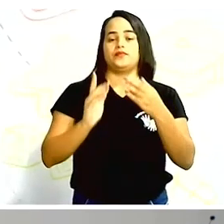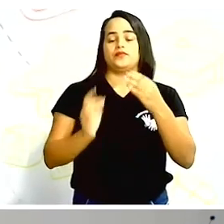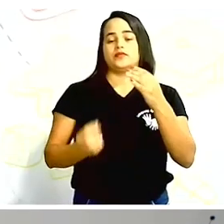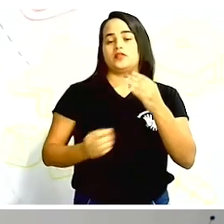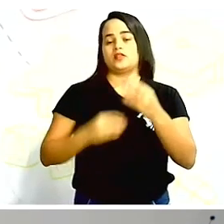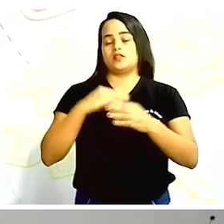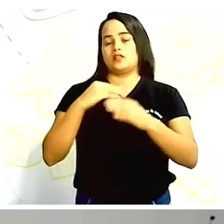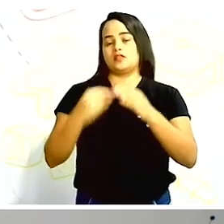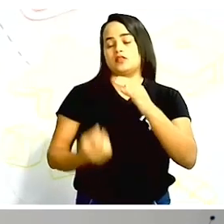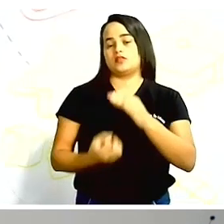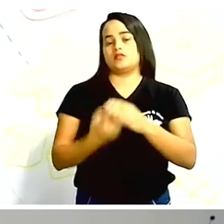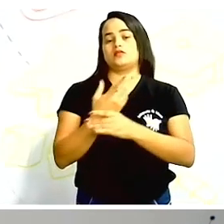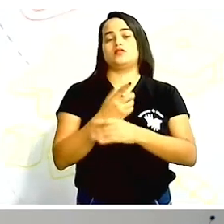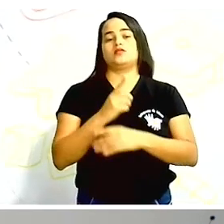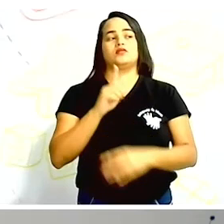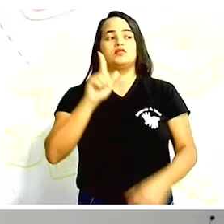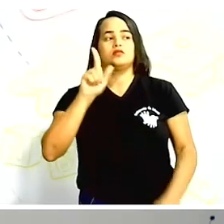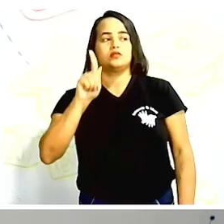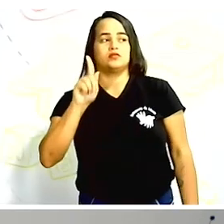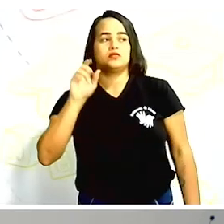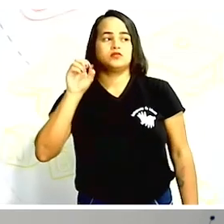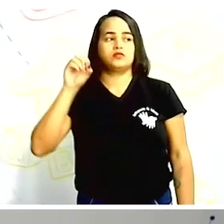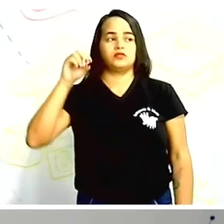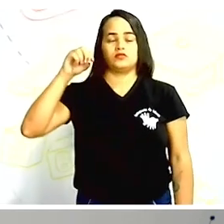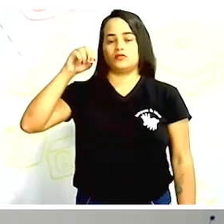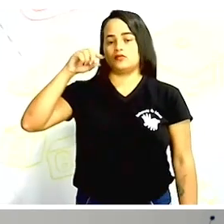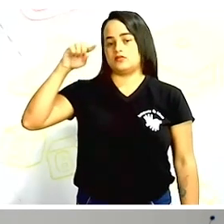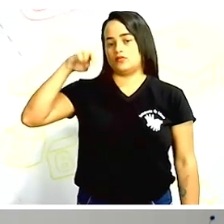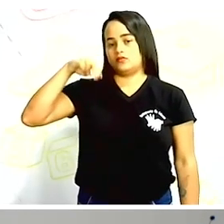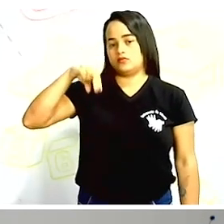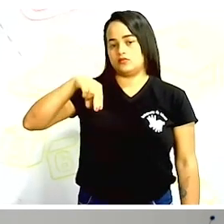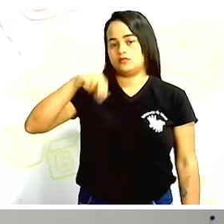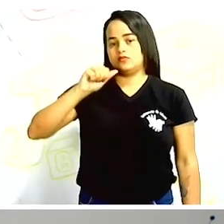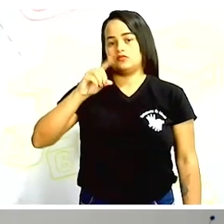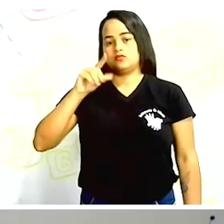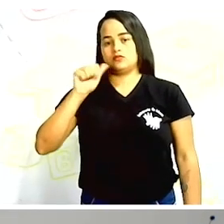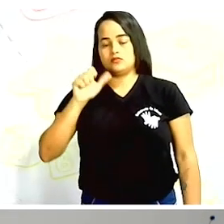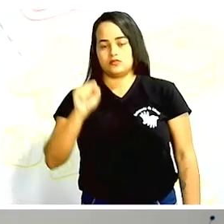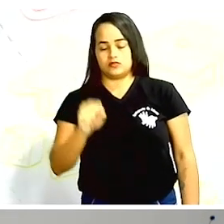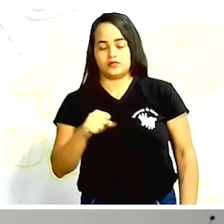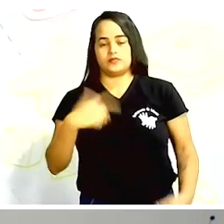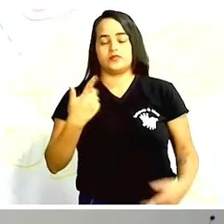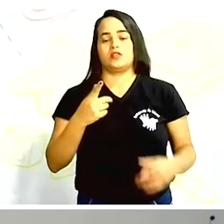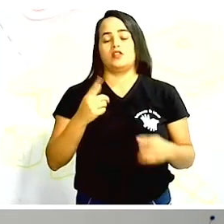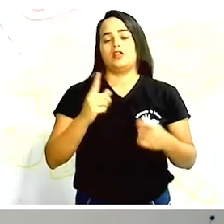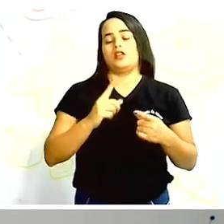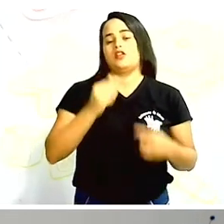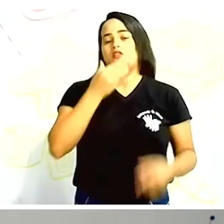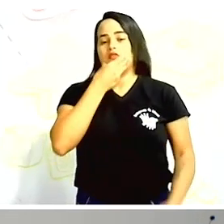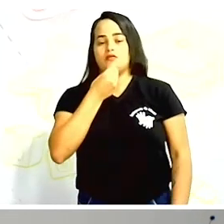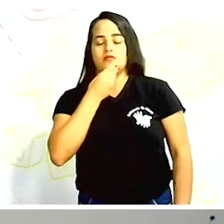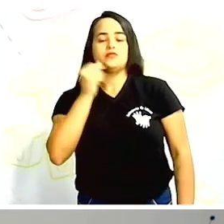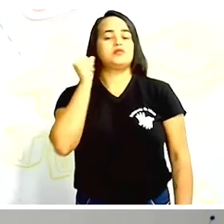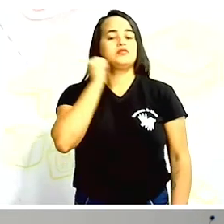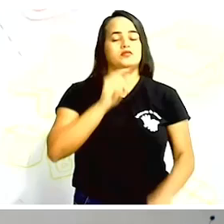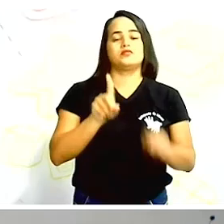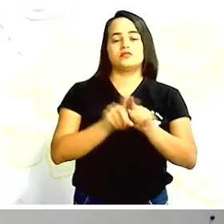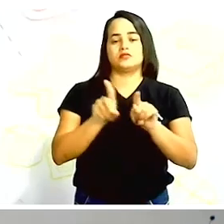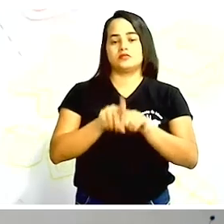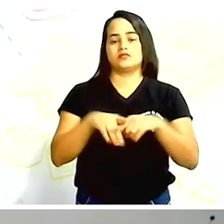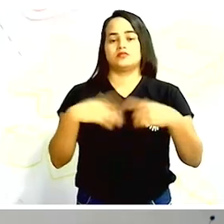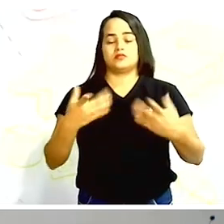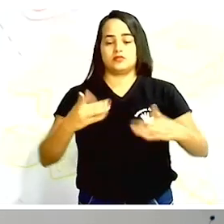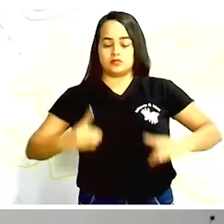tanto a testosterona como a progesterona, quanto os estrógenos, todos são produzidos nas gônadas. A testosterona, no caso, é